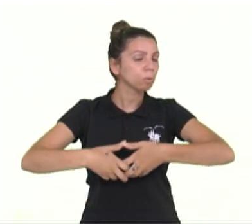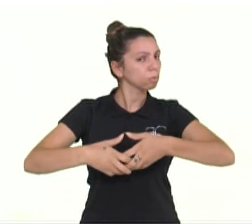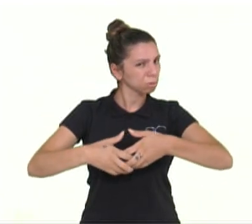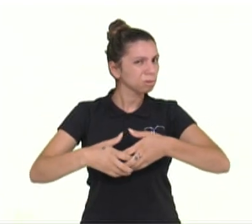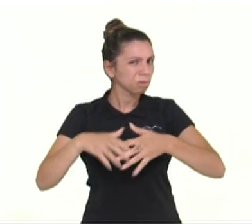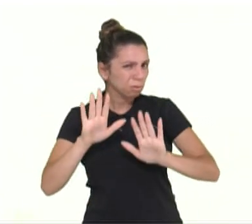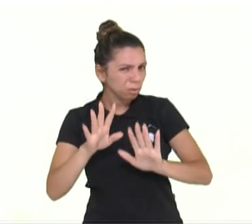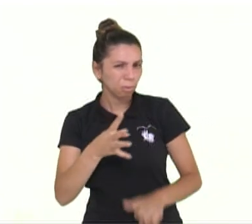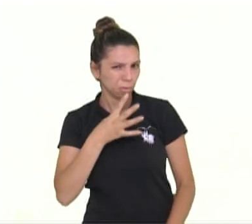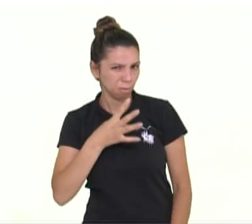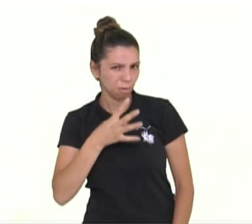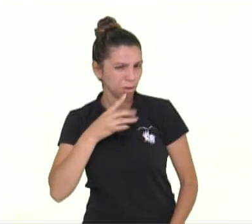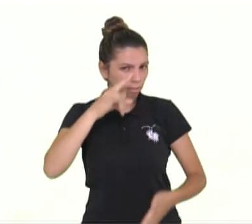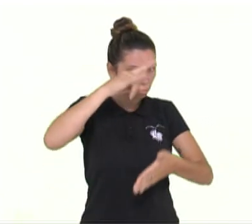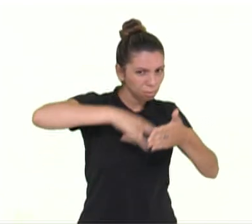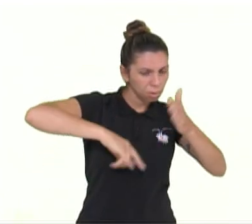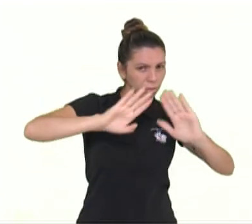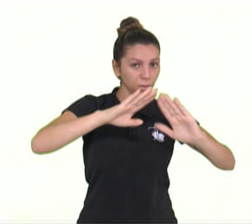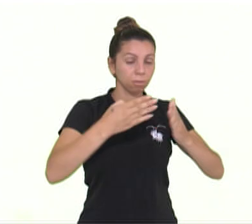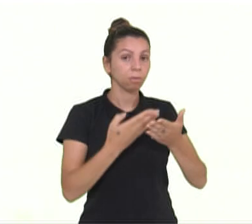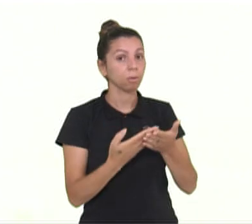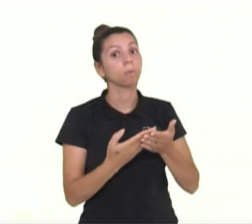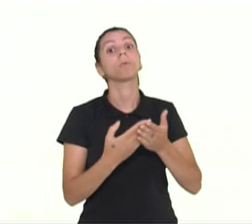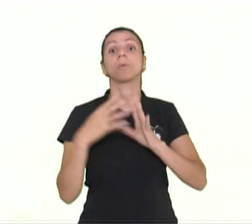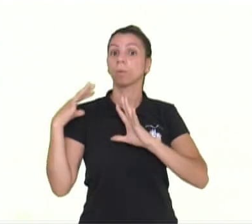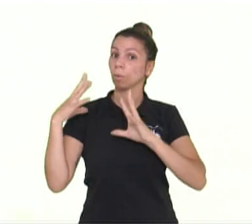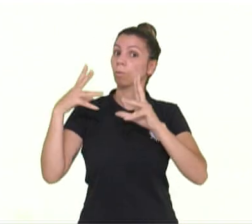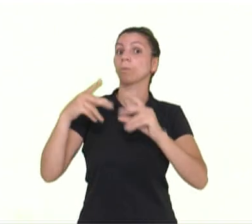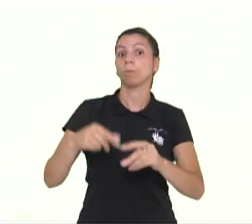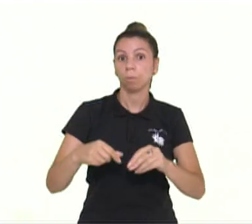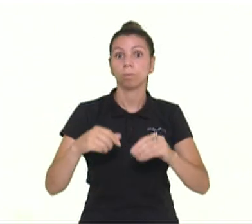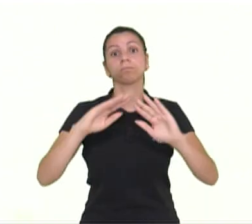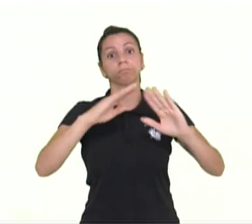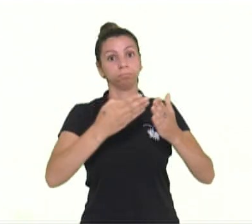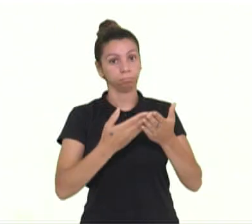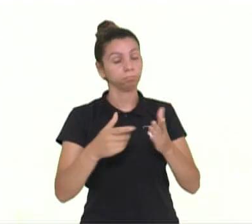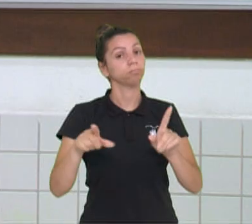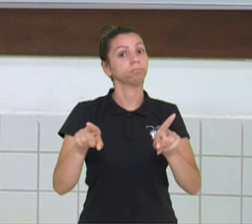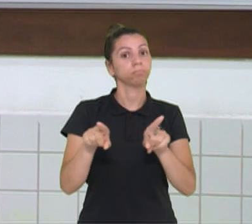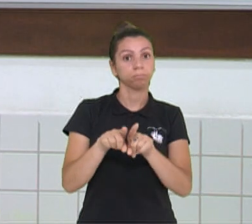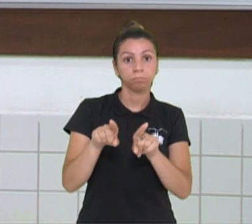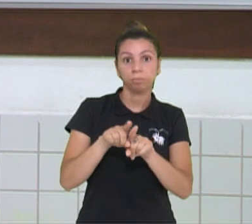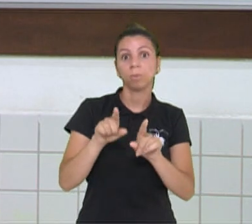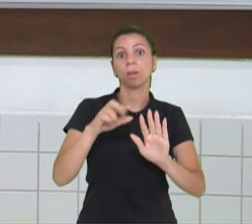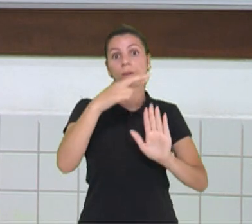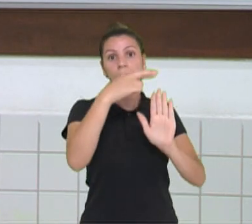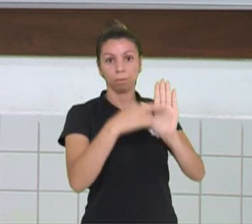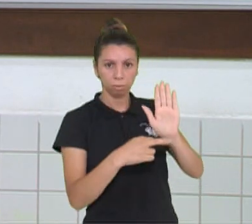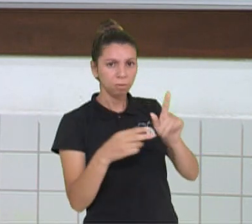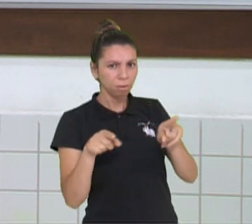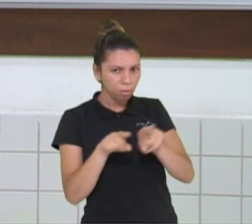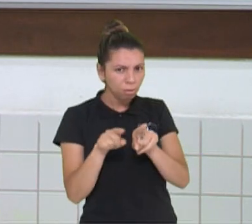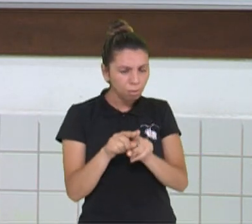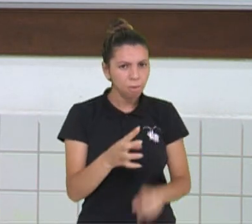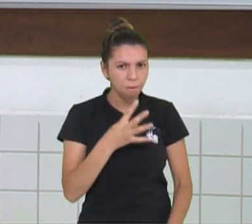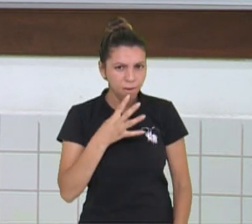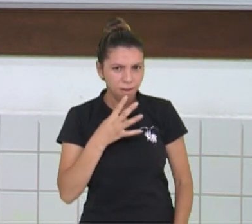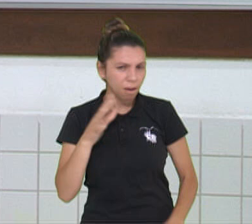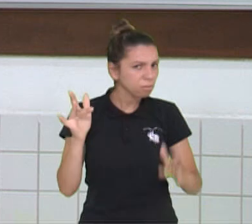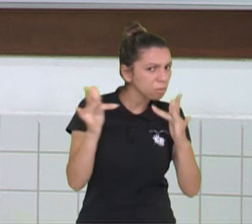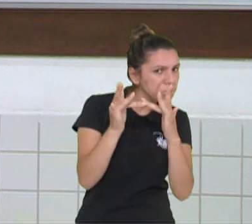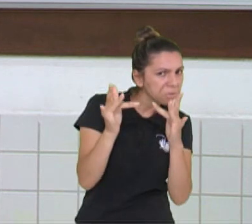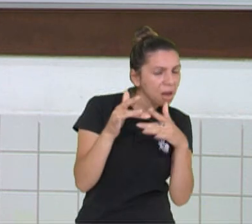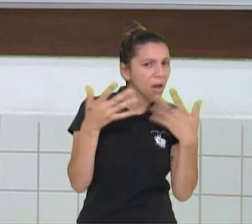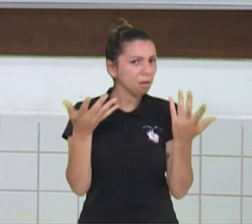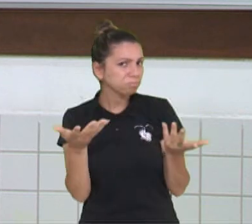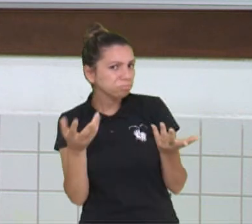ouviu falar sobre esse documento na escola? Toda escola tem um regimento. Você já teve acesso ao regimento da sua escola? Será que teve?